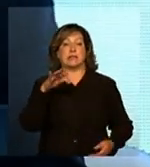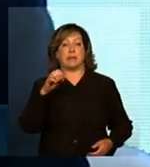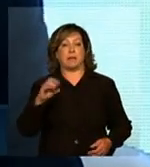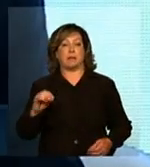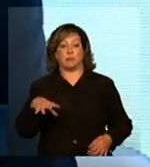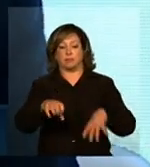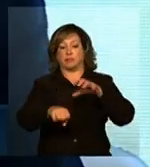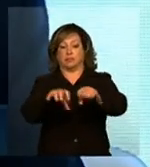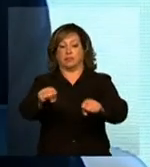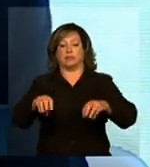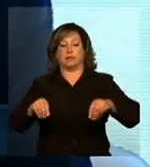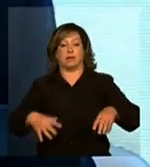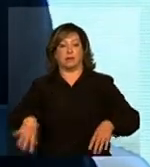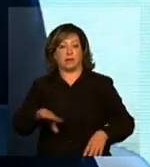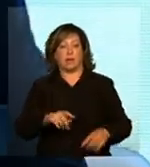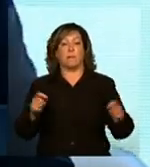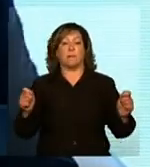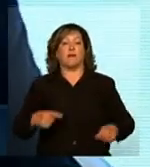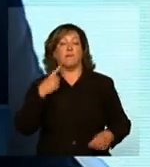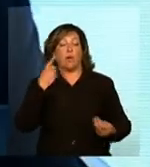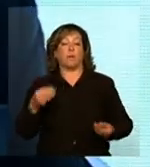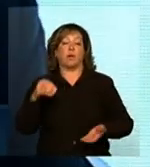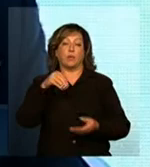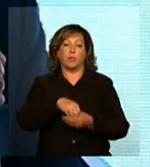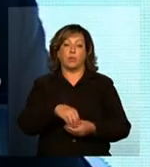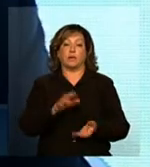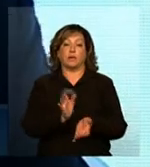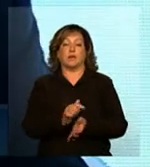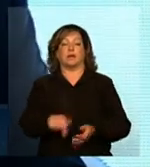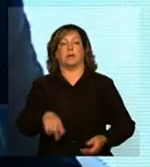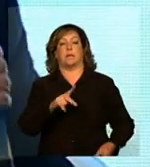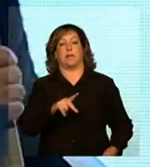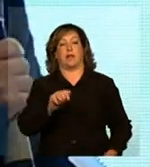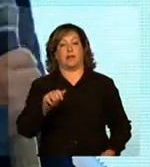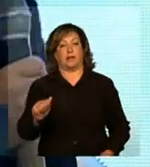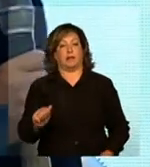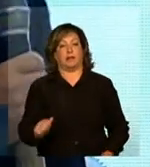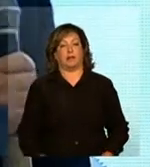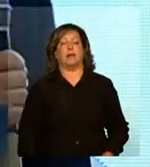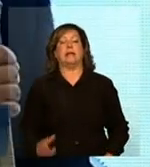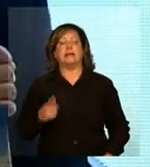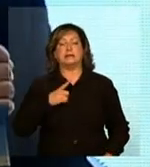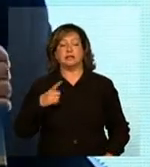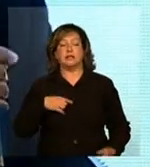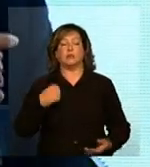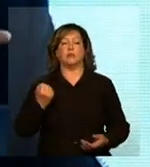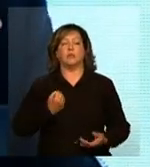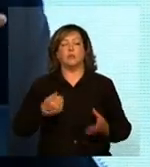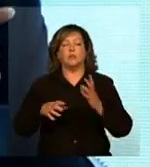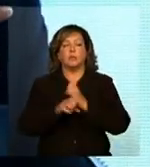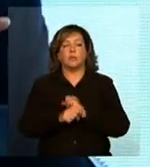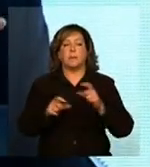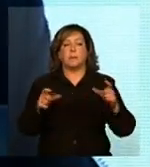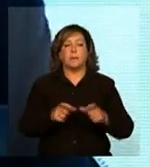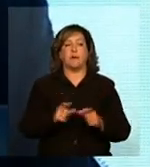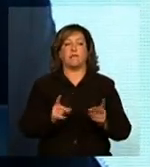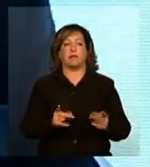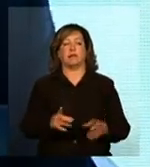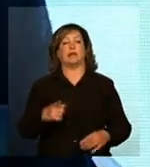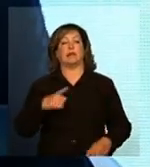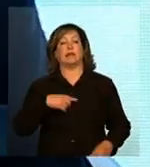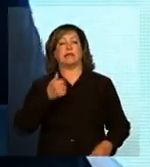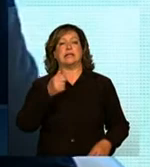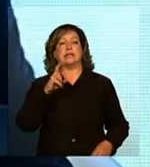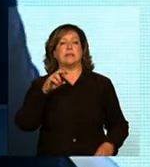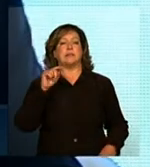PAA. Nós tínhamos um número pequeno, e ainda temos, né, Guedes, um número pequeno de assentados vendendo. Nós tínhamos em torno de 15 mil